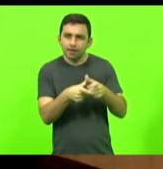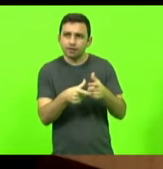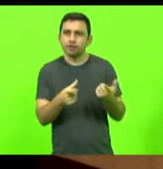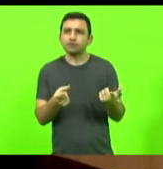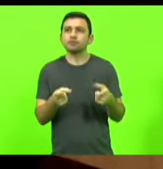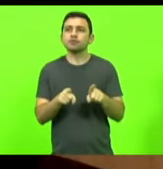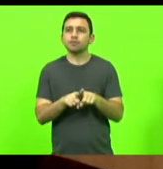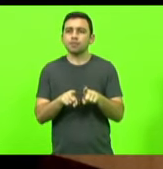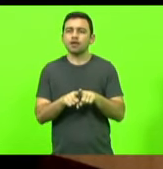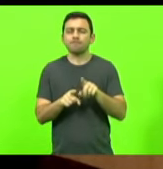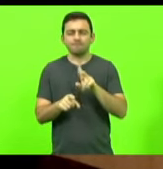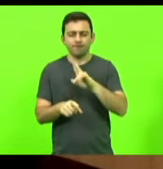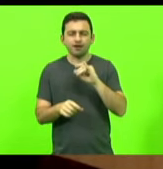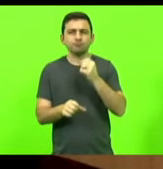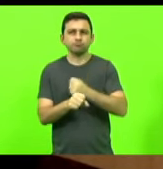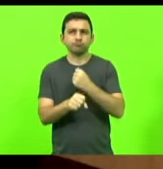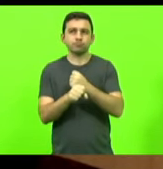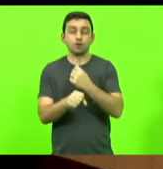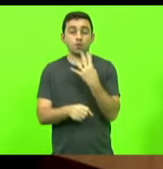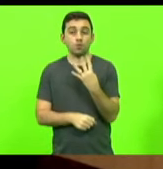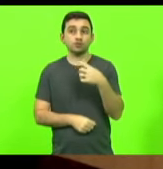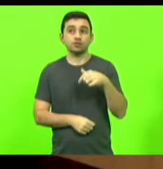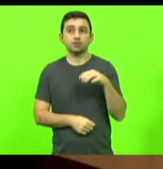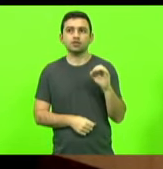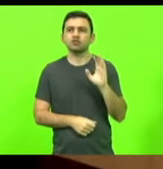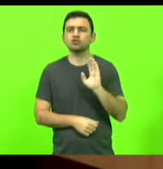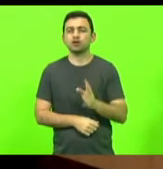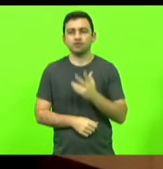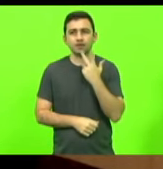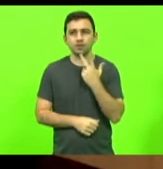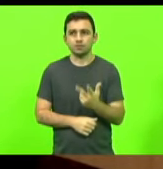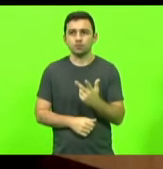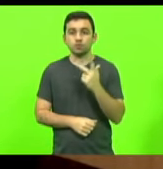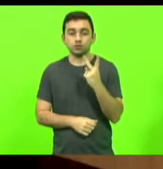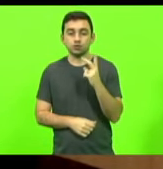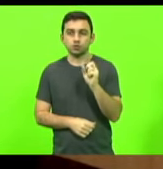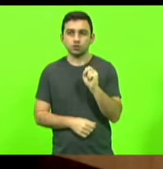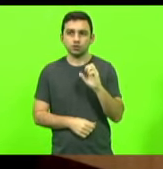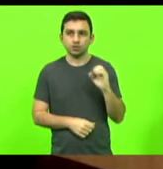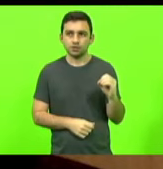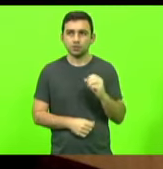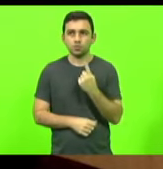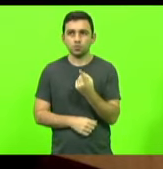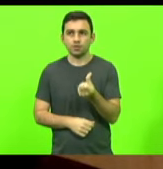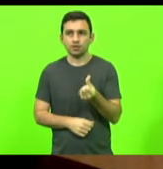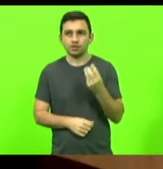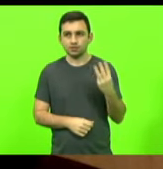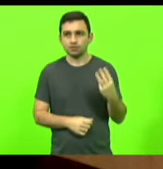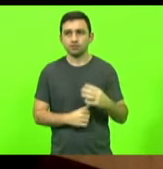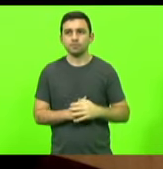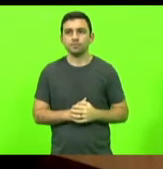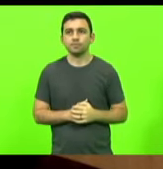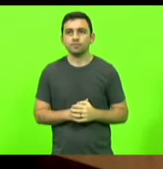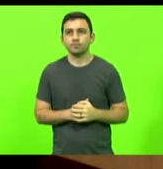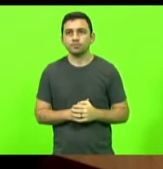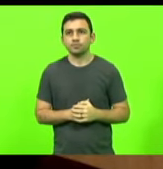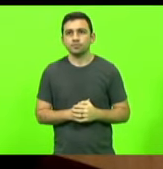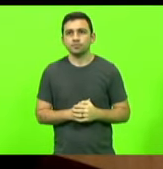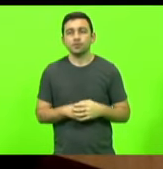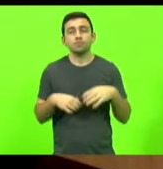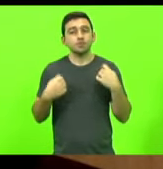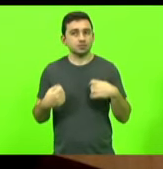uma grande obra. A 470 foi aqui já falada, a 280, a 163. O que se tem que se